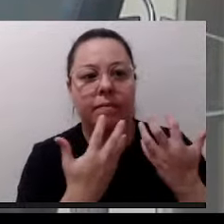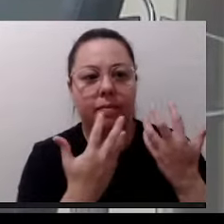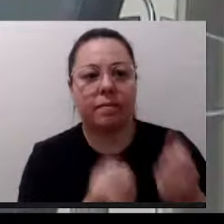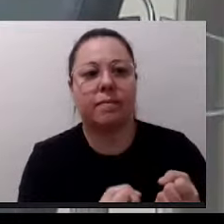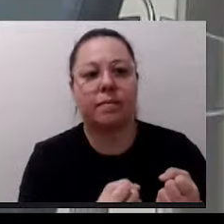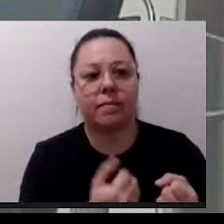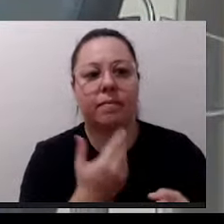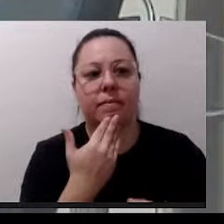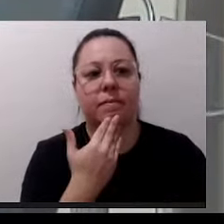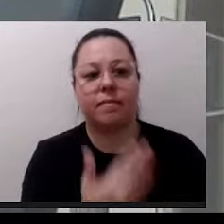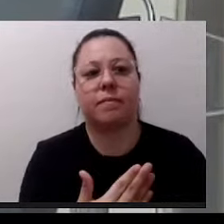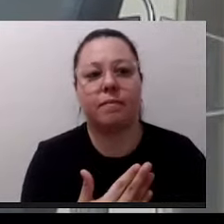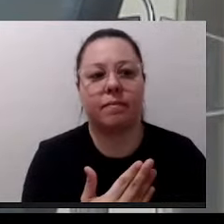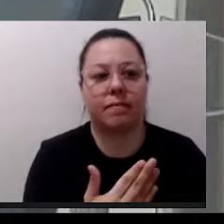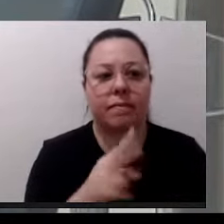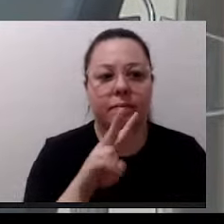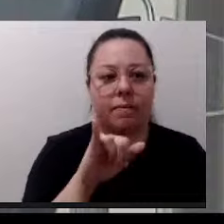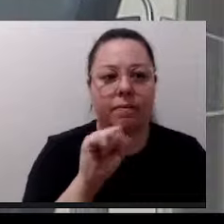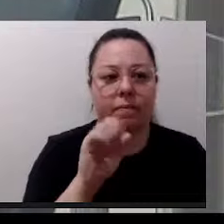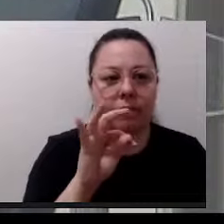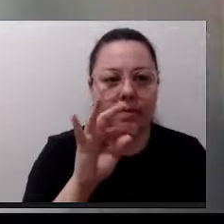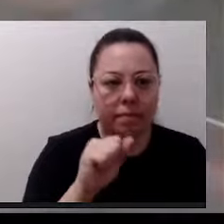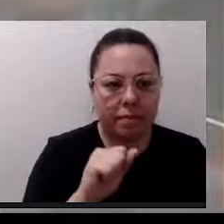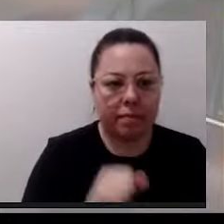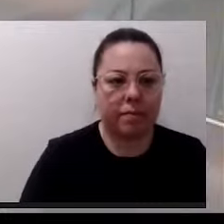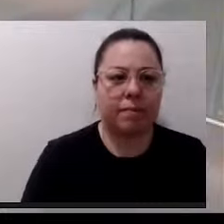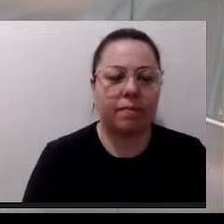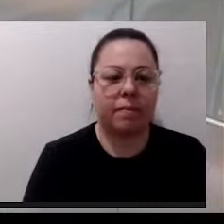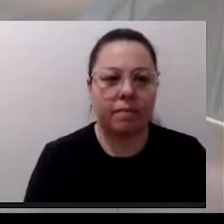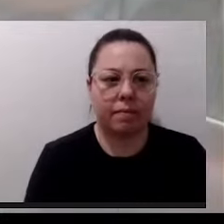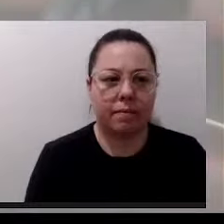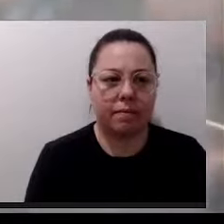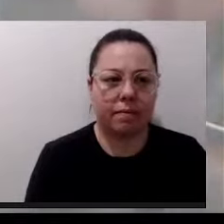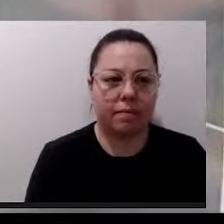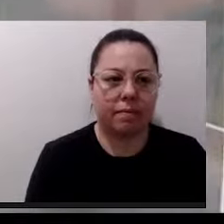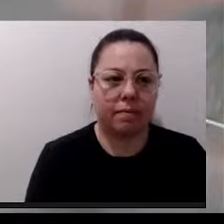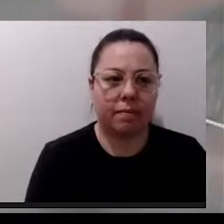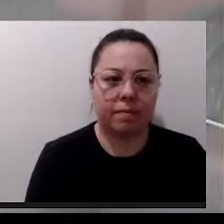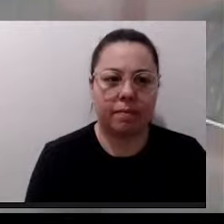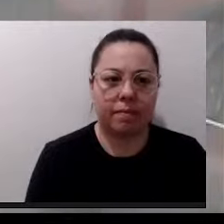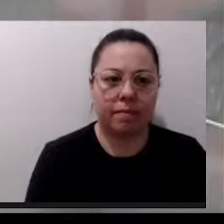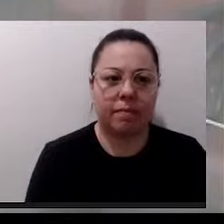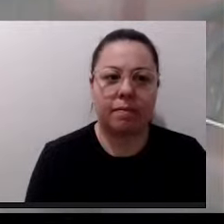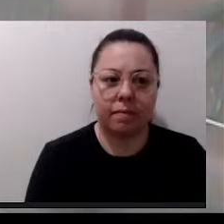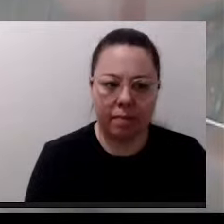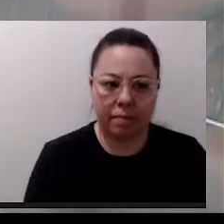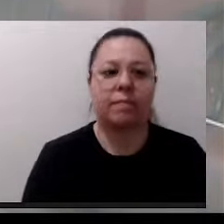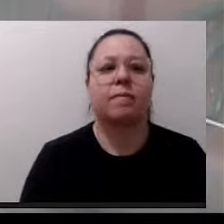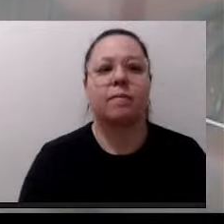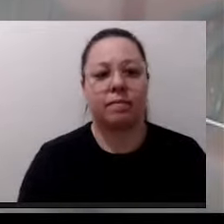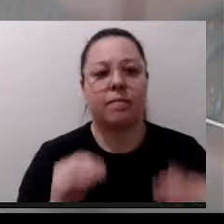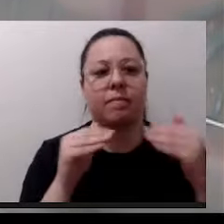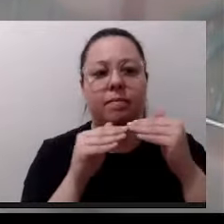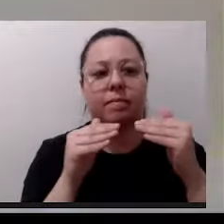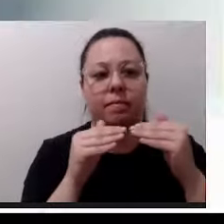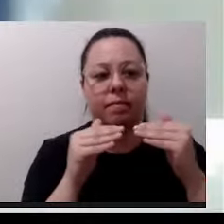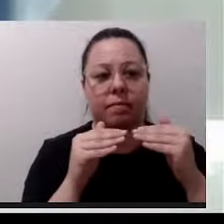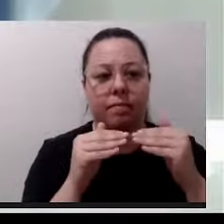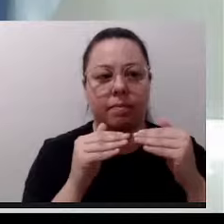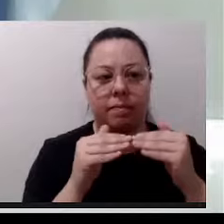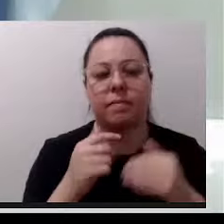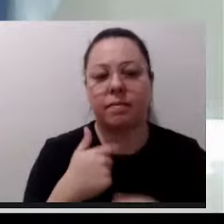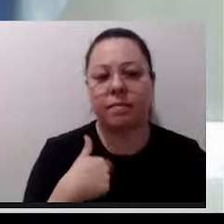pedir, fazer um pedido de vista regimental. Todos de acordo. De acordo. De acordo, senhor presidente. Defiro o pedido